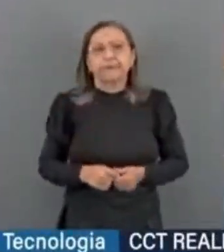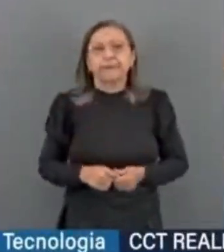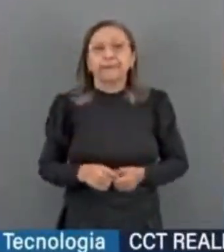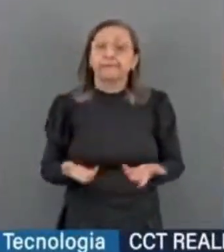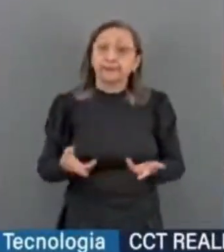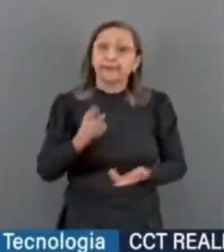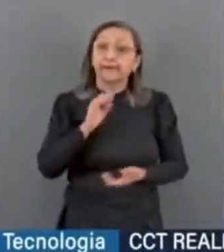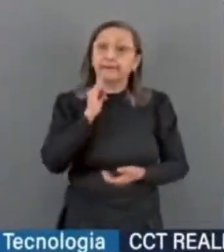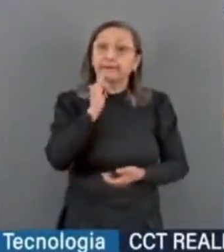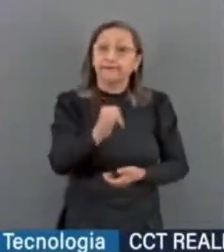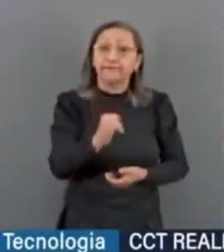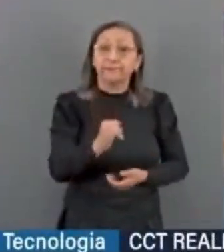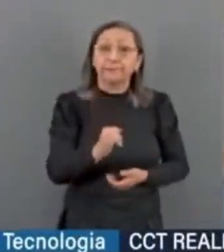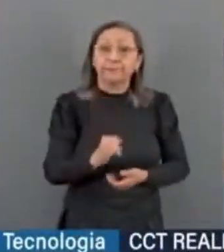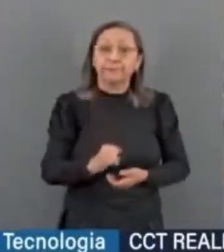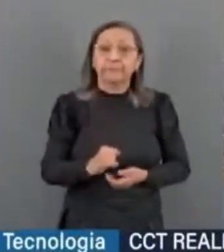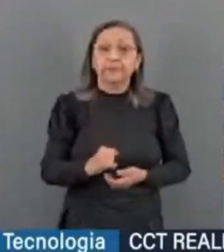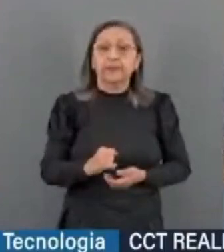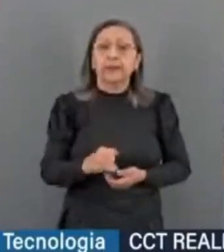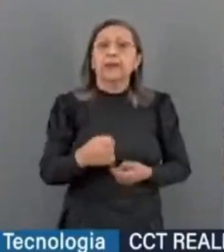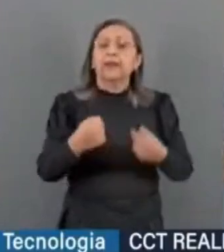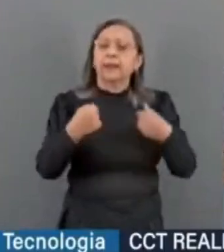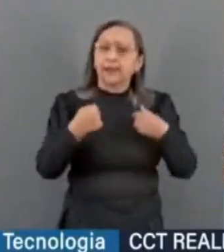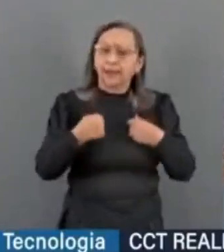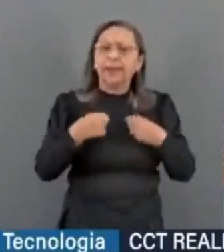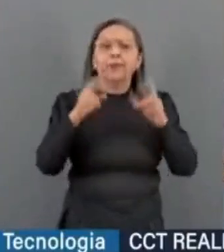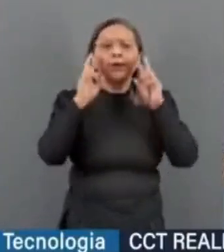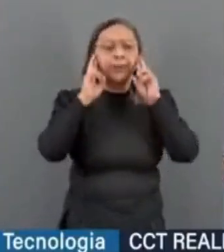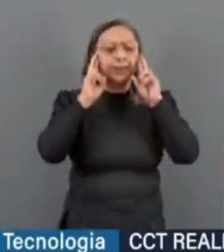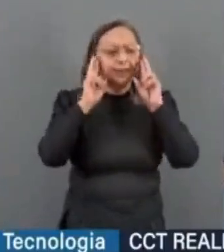dizer que ministro, eu respeito